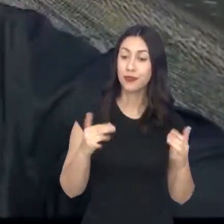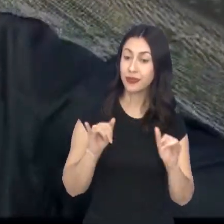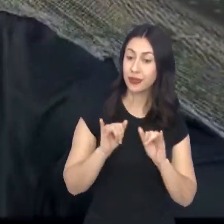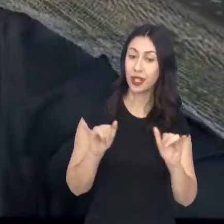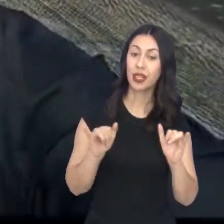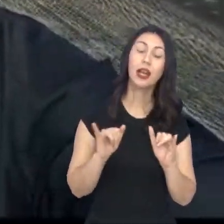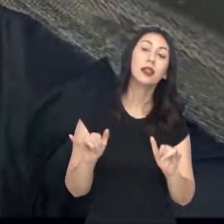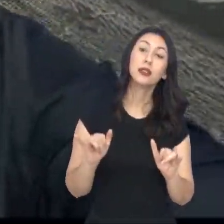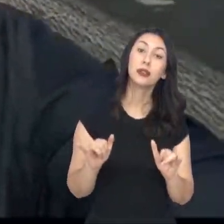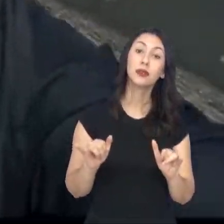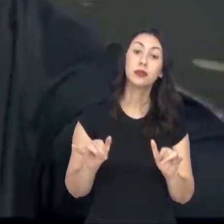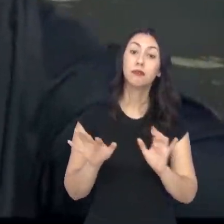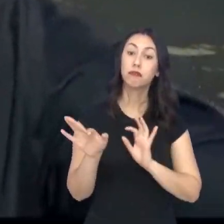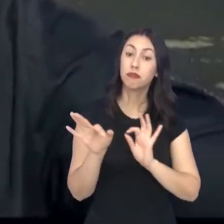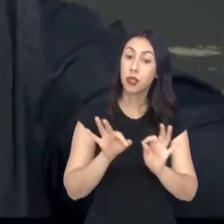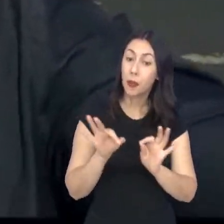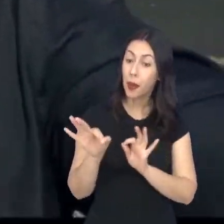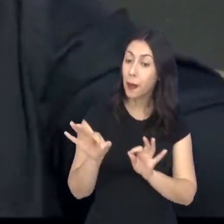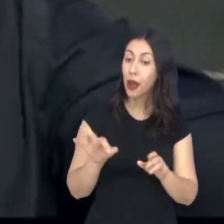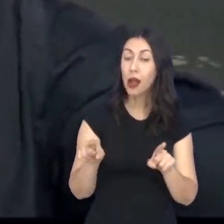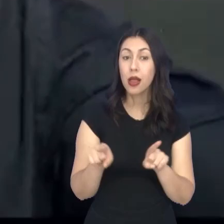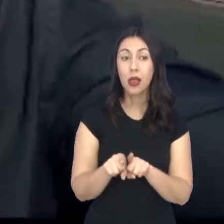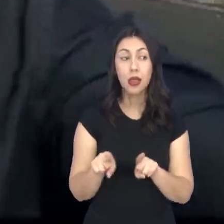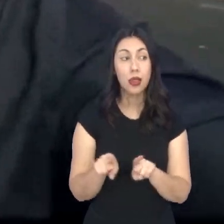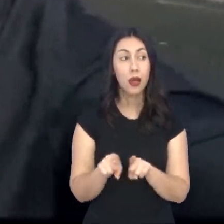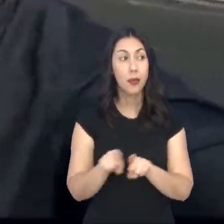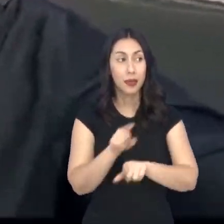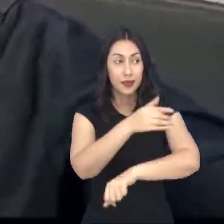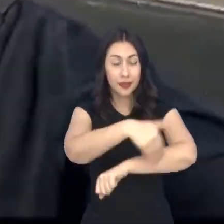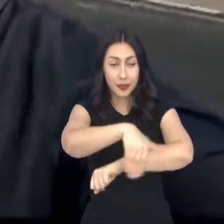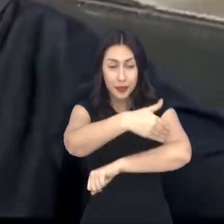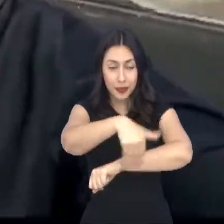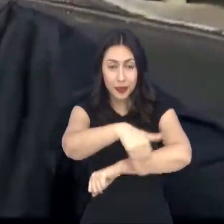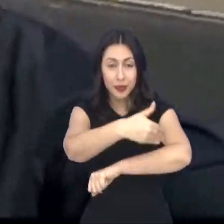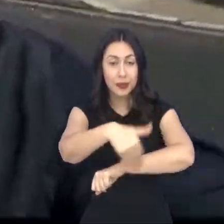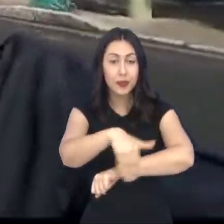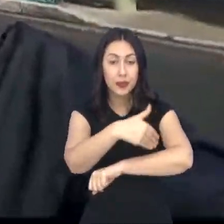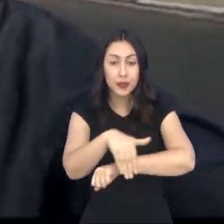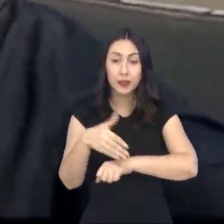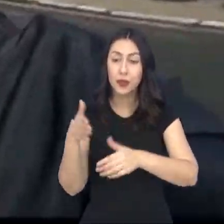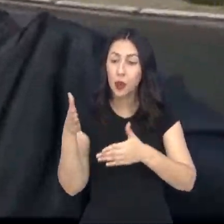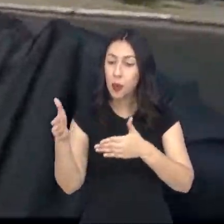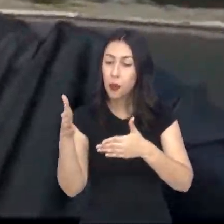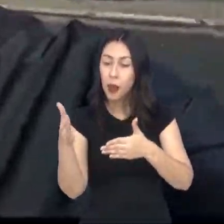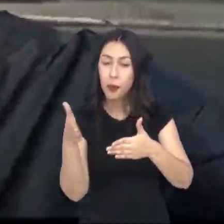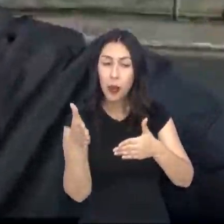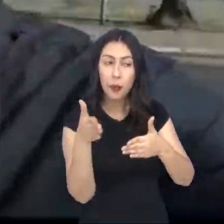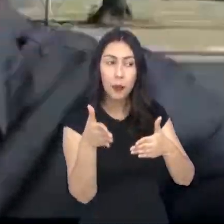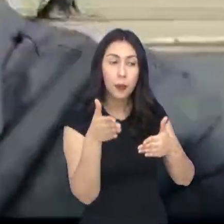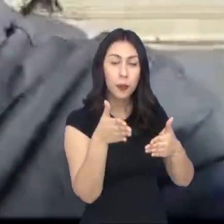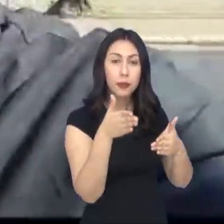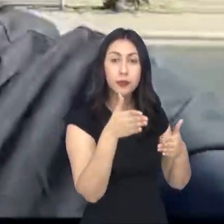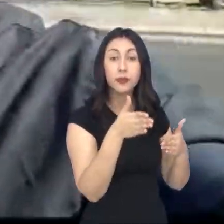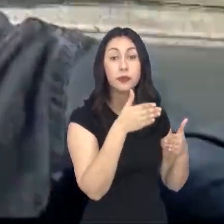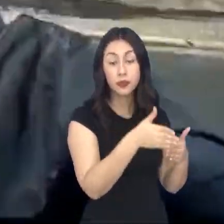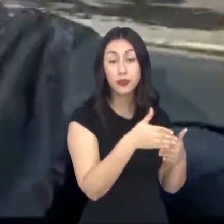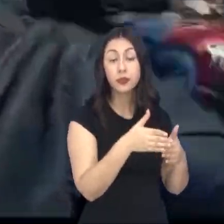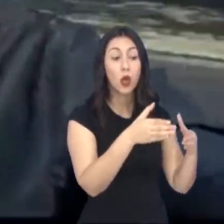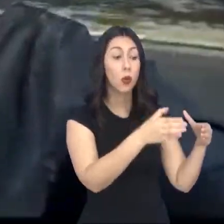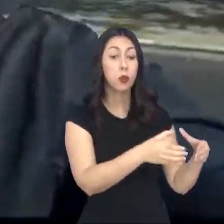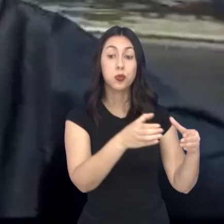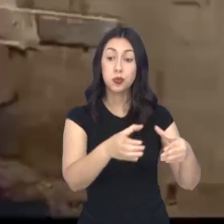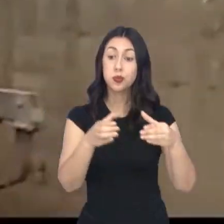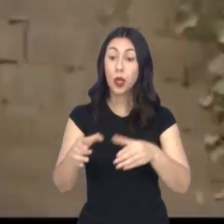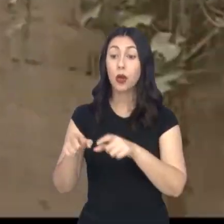Fresa. A Fresa está indo também para as estradas, para as travessas, para as ruas dos bairros